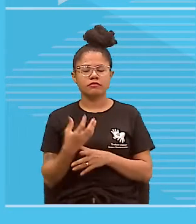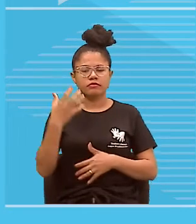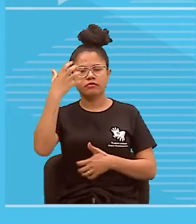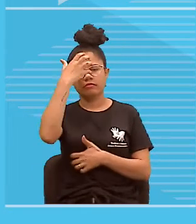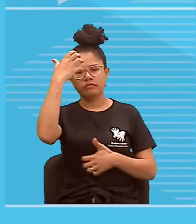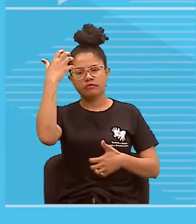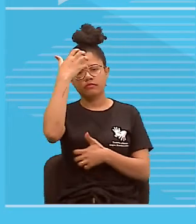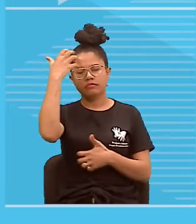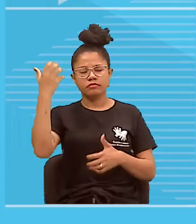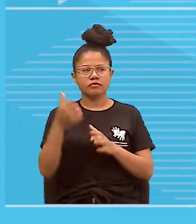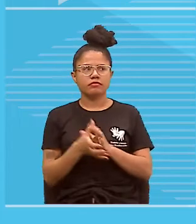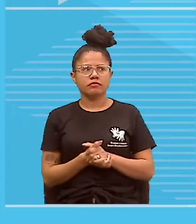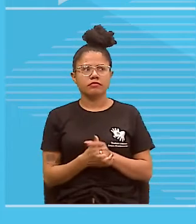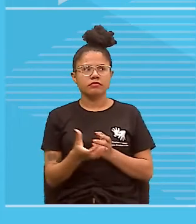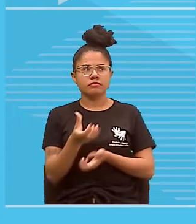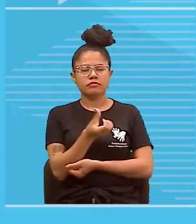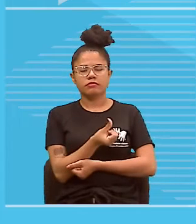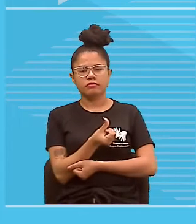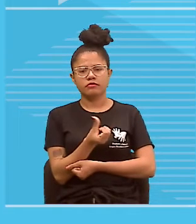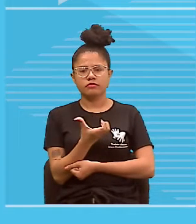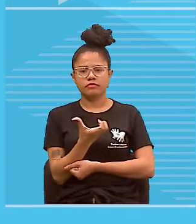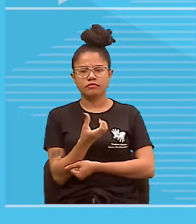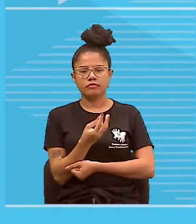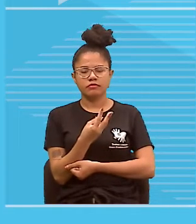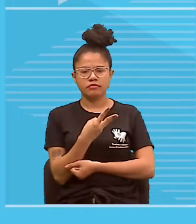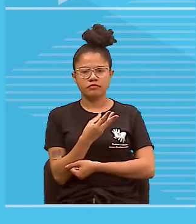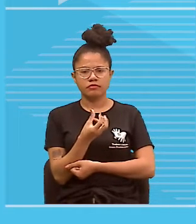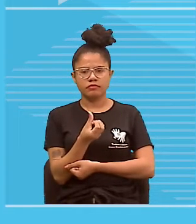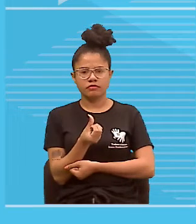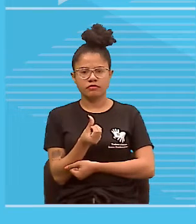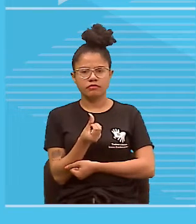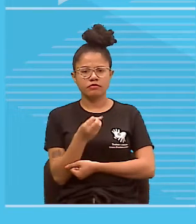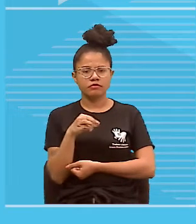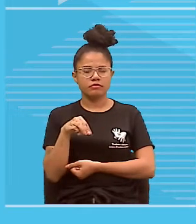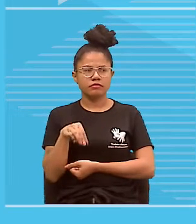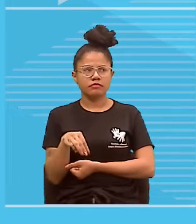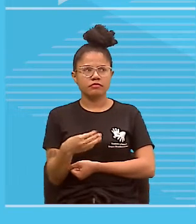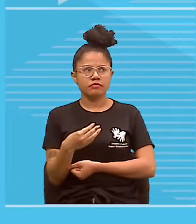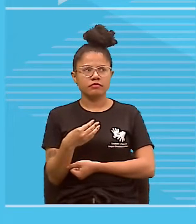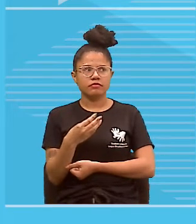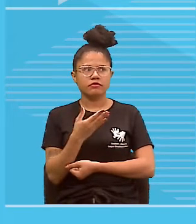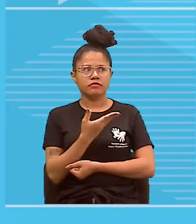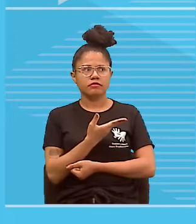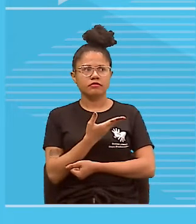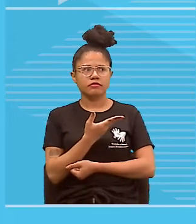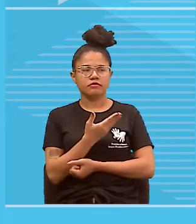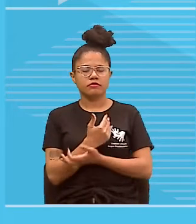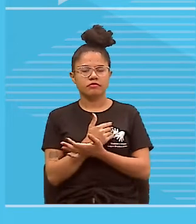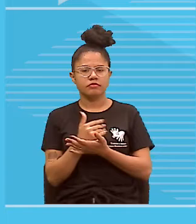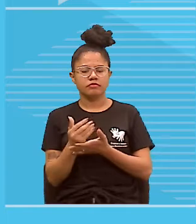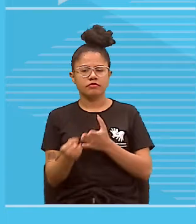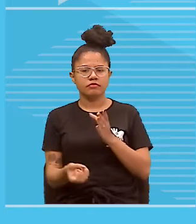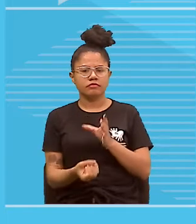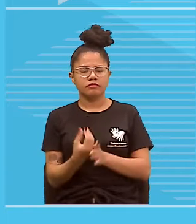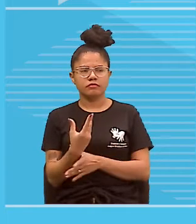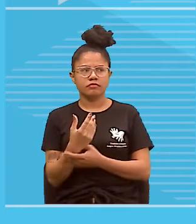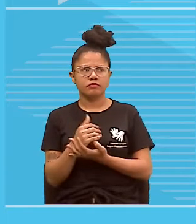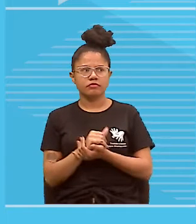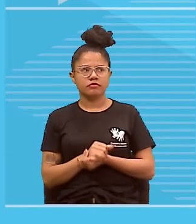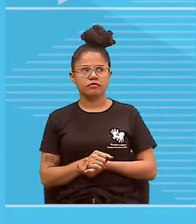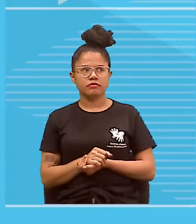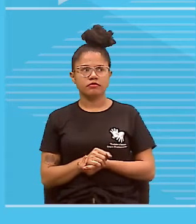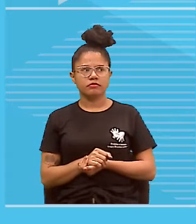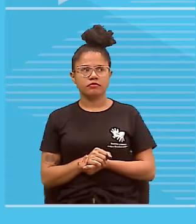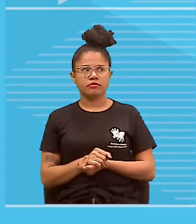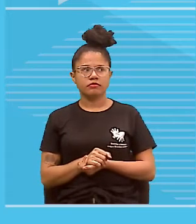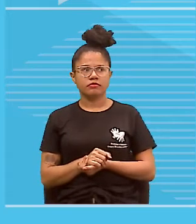acerca de 36 milhões de anos Começam a surgir aqui os macacos estão vendo ainda na era cenozóica